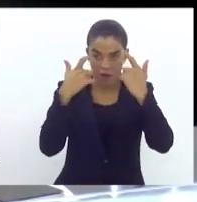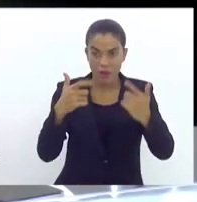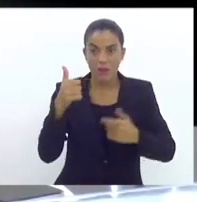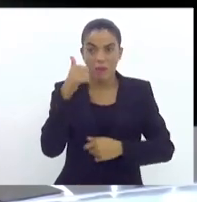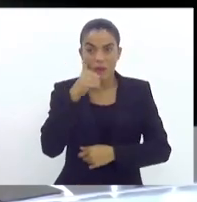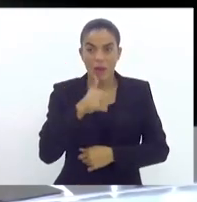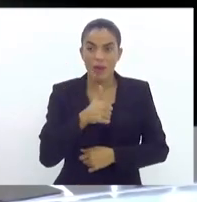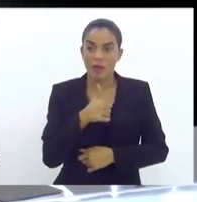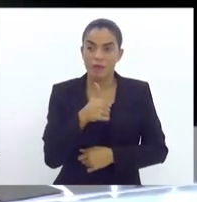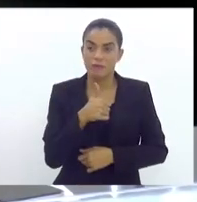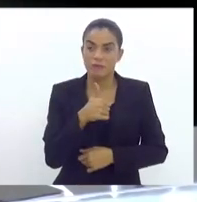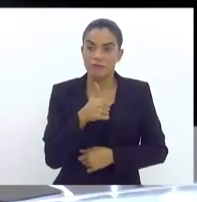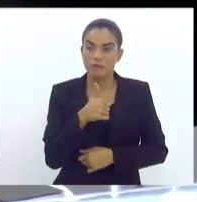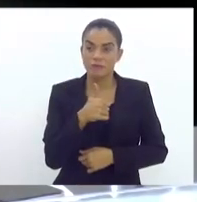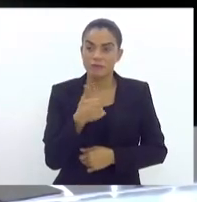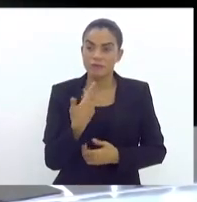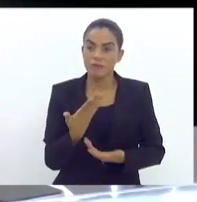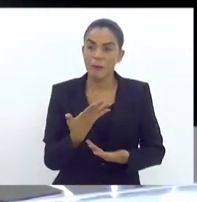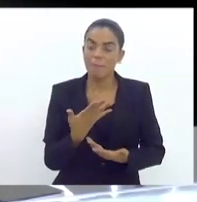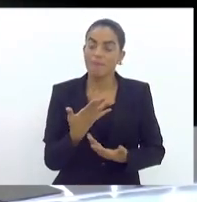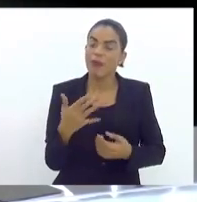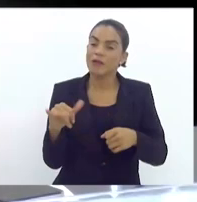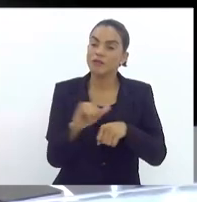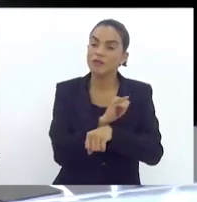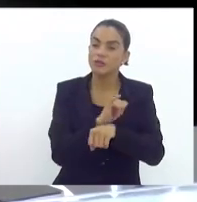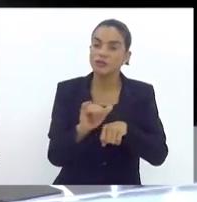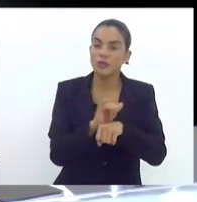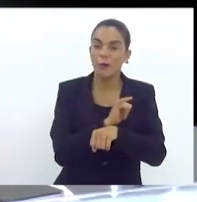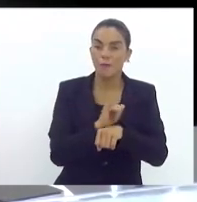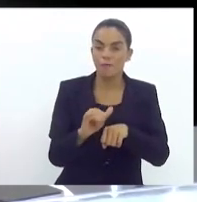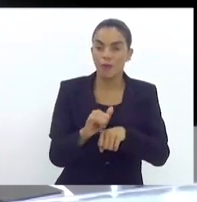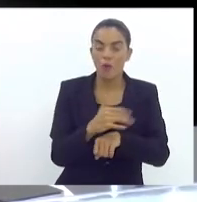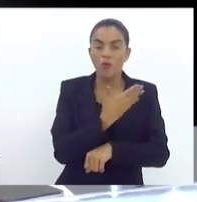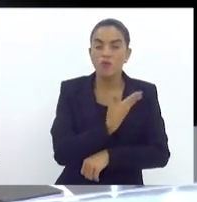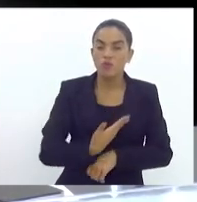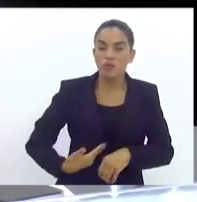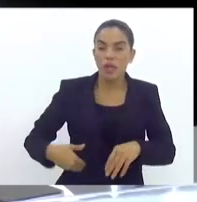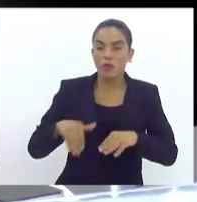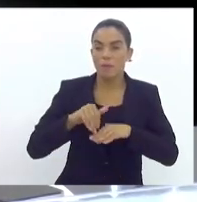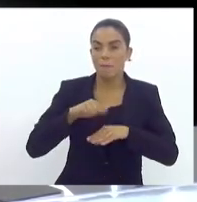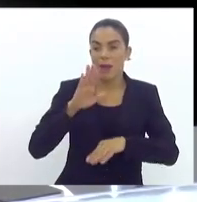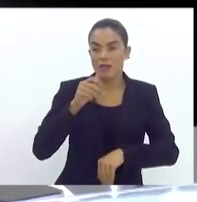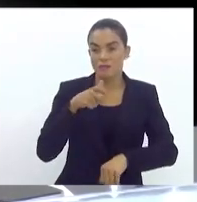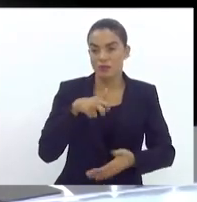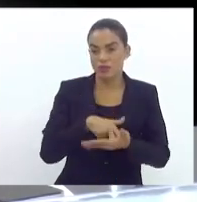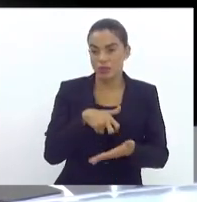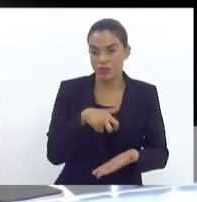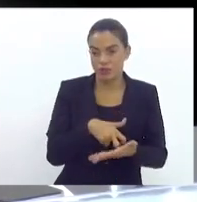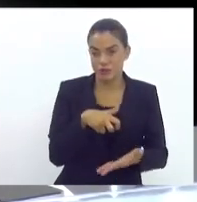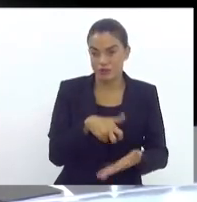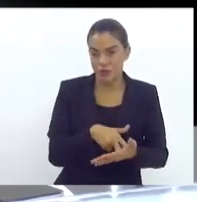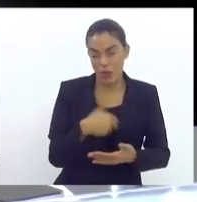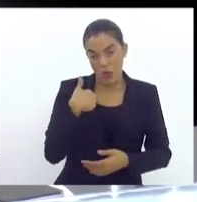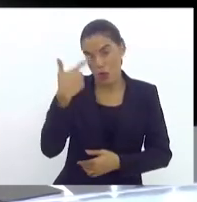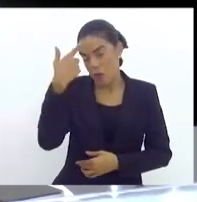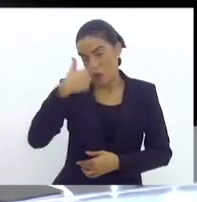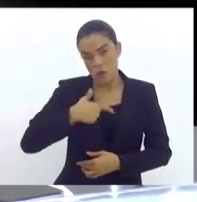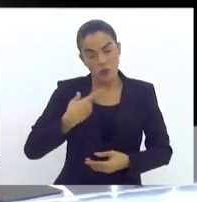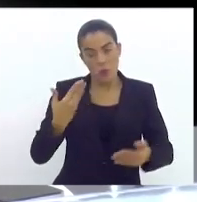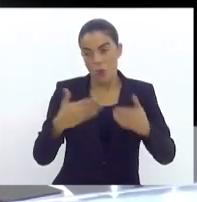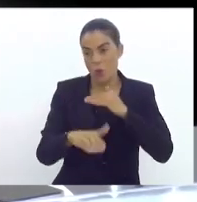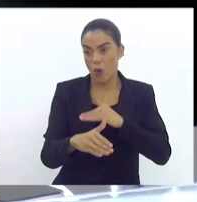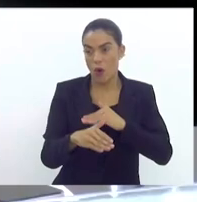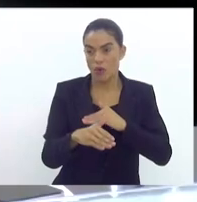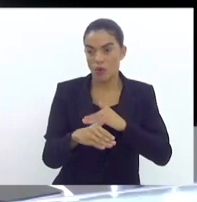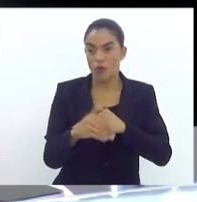se torne é seja ferramenta para um estado mais punitivo e aí eu sou contra o Estado punitivo então vou